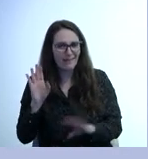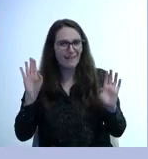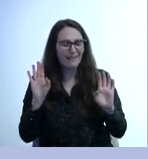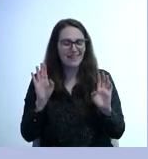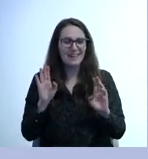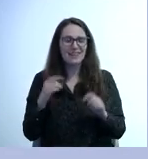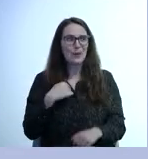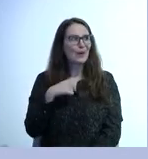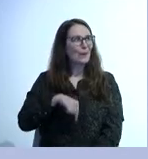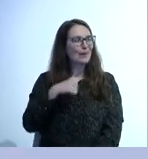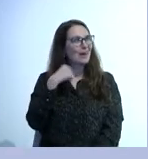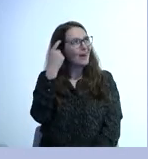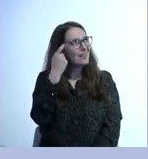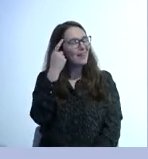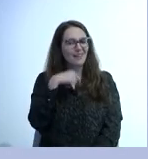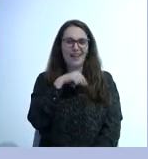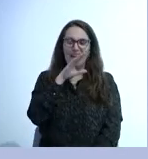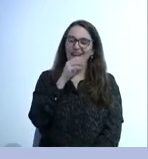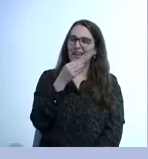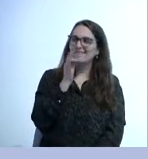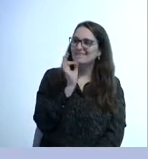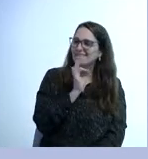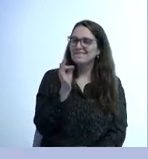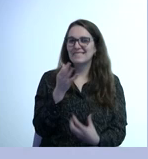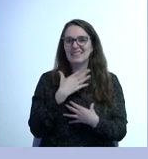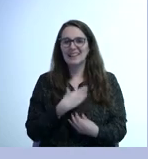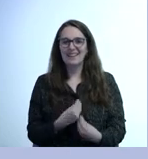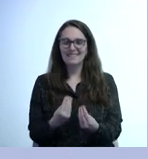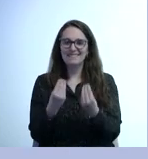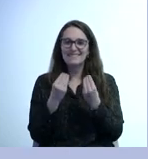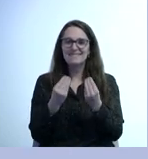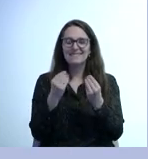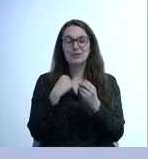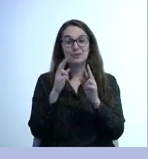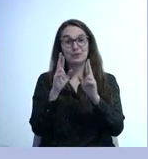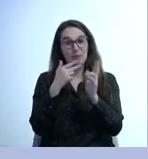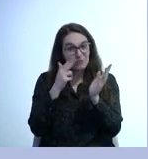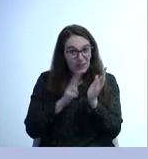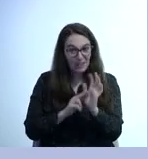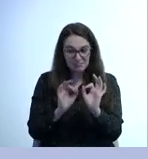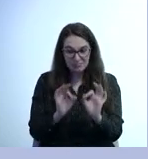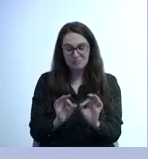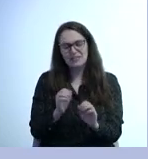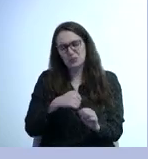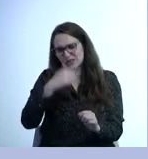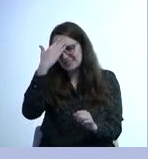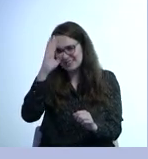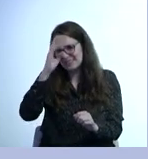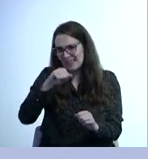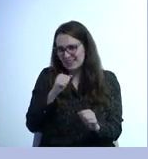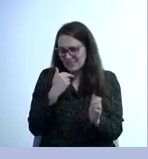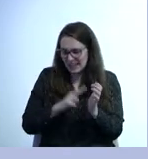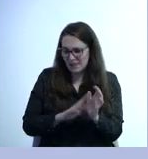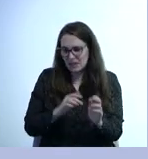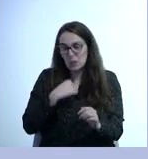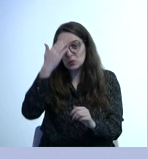hoje estou maravilhado pelo que ouço, espero que seja verdade, sincera, com certeza, mas que seja aplicável